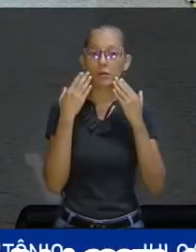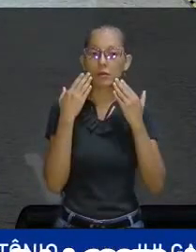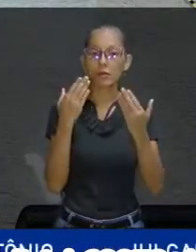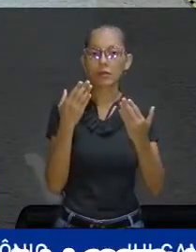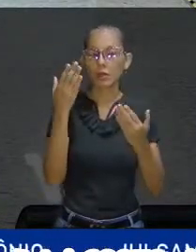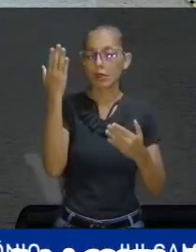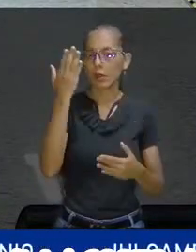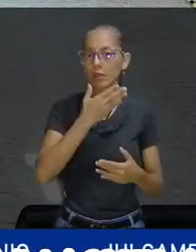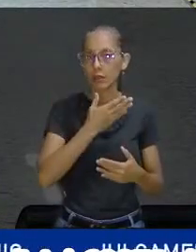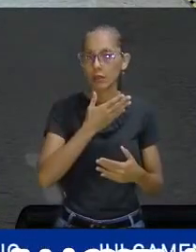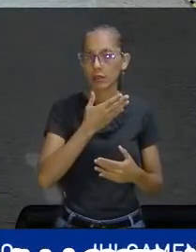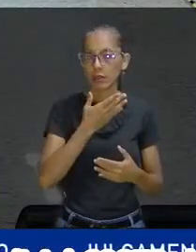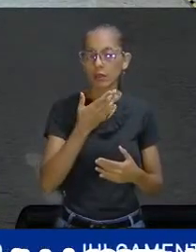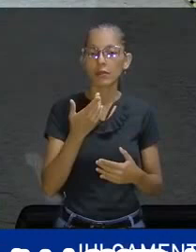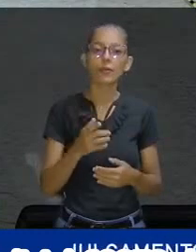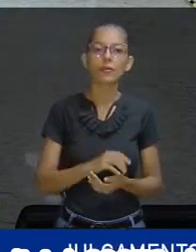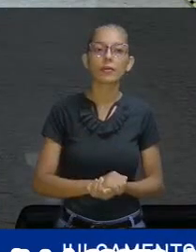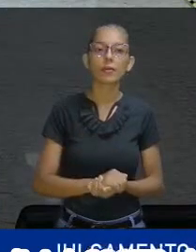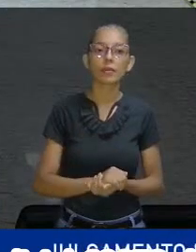derivam do inquérito policial